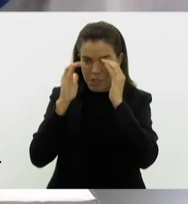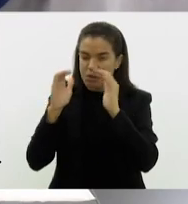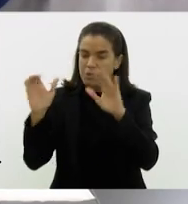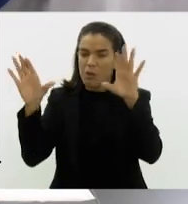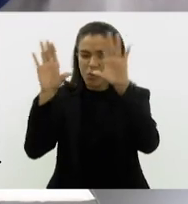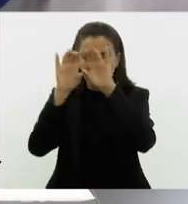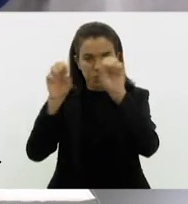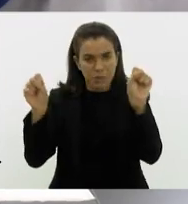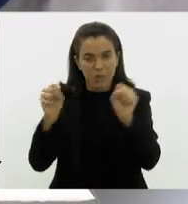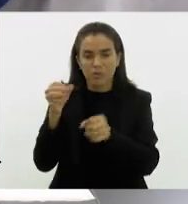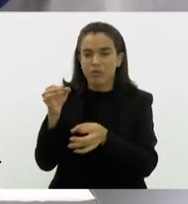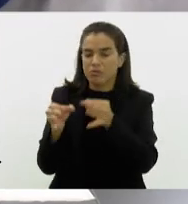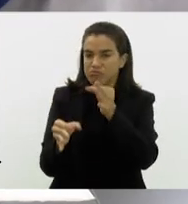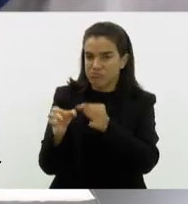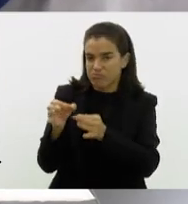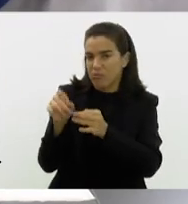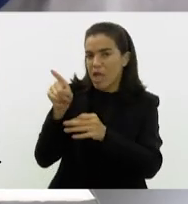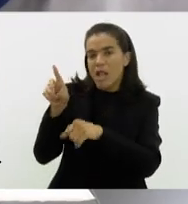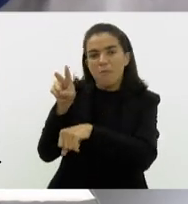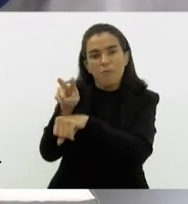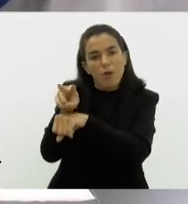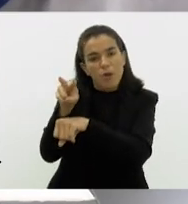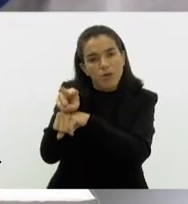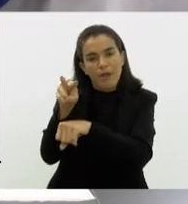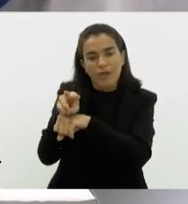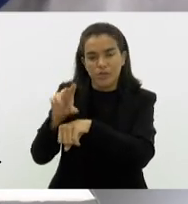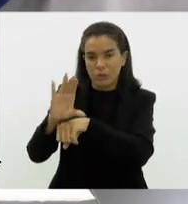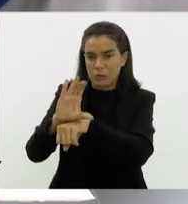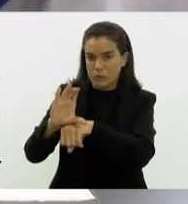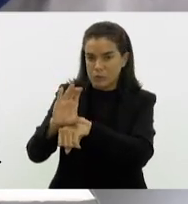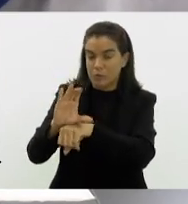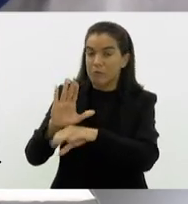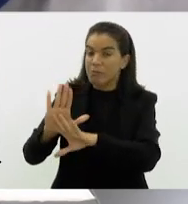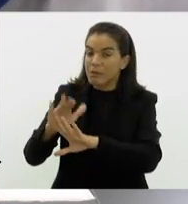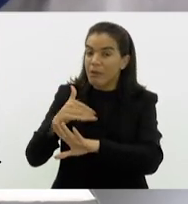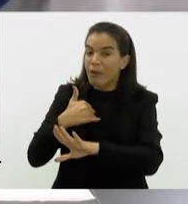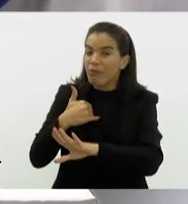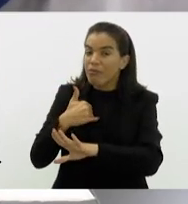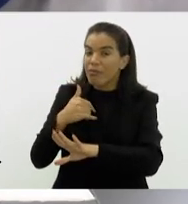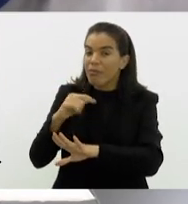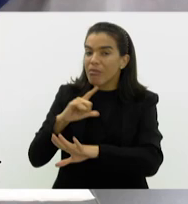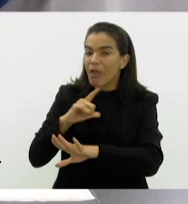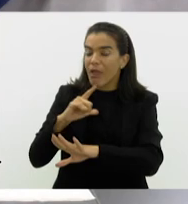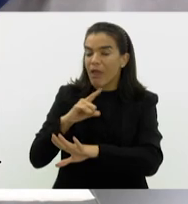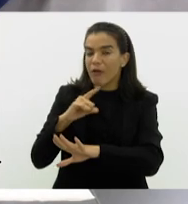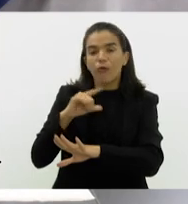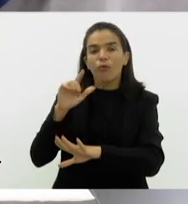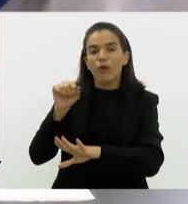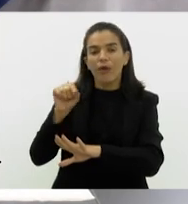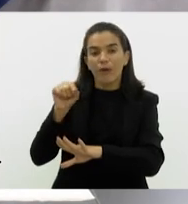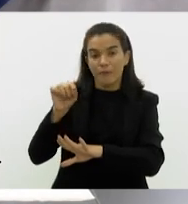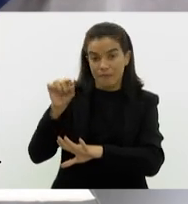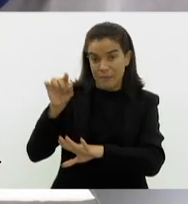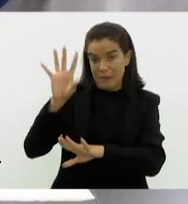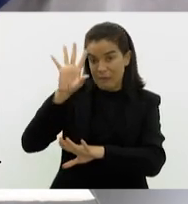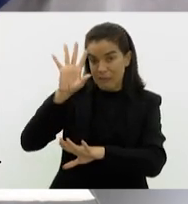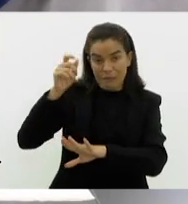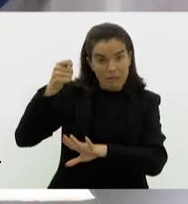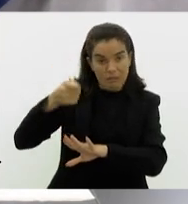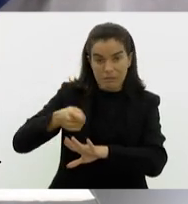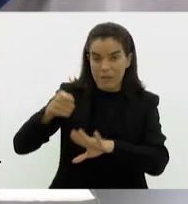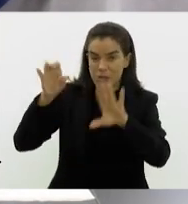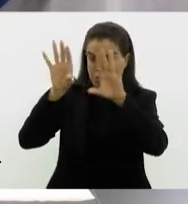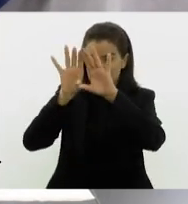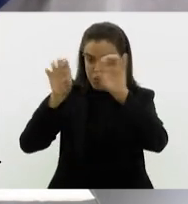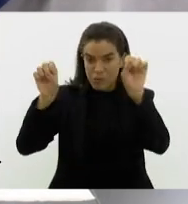Tribunal, obviamente, ao guardião da Constituição, mas eu tenho uma tese que as decisões do Supremo Tribunal Federal, e essa, por